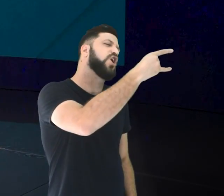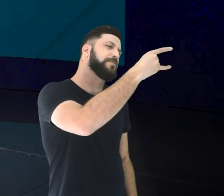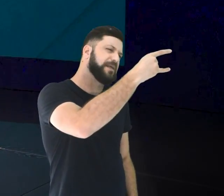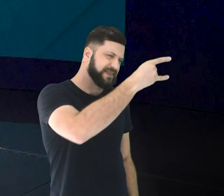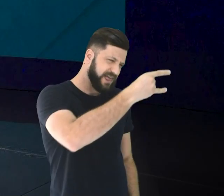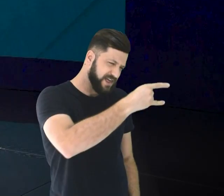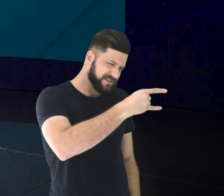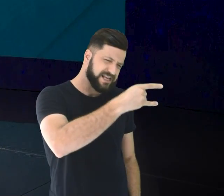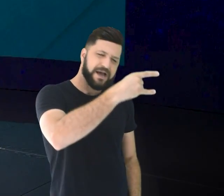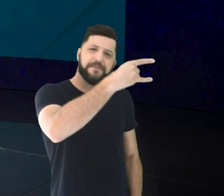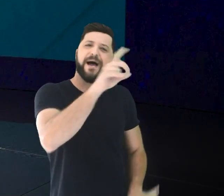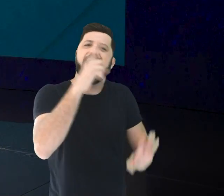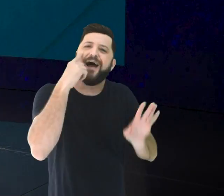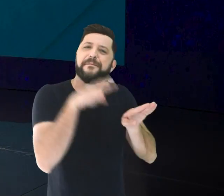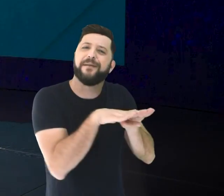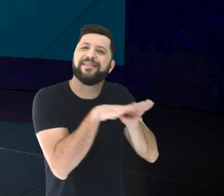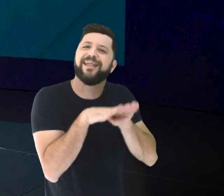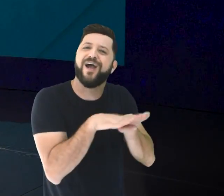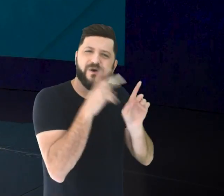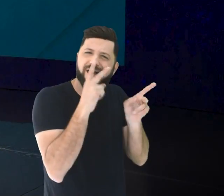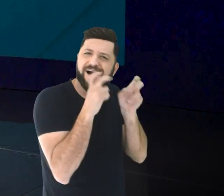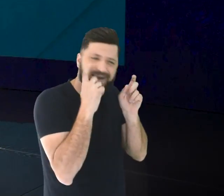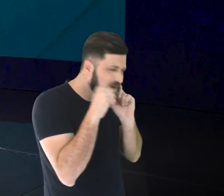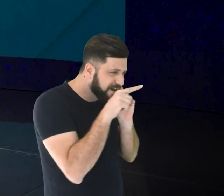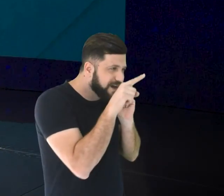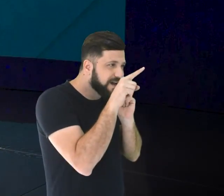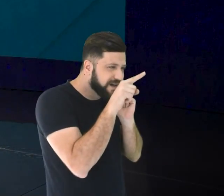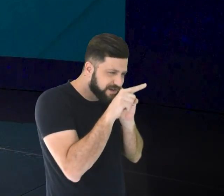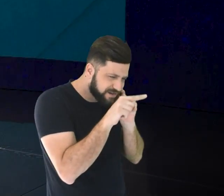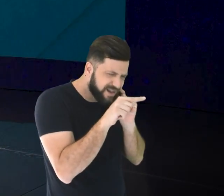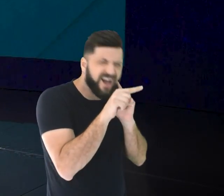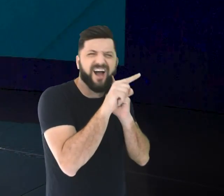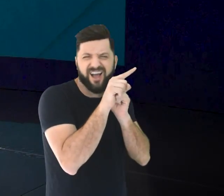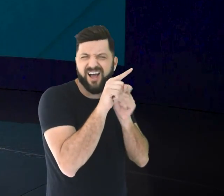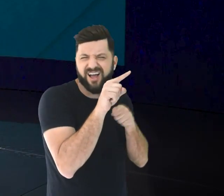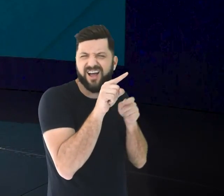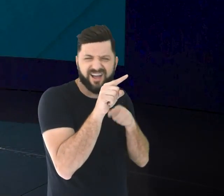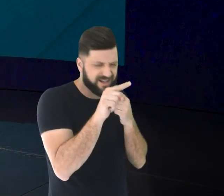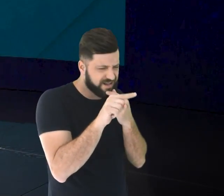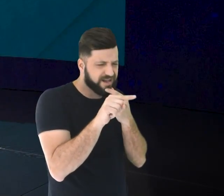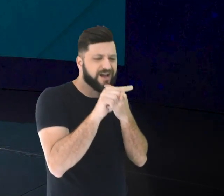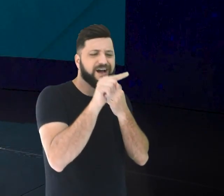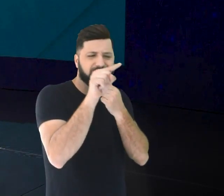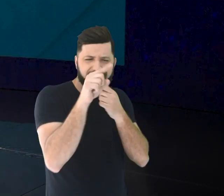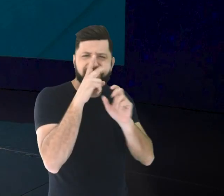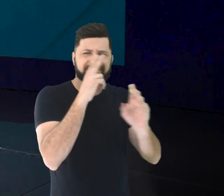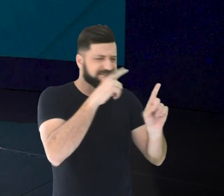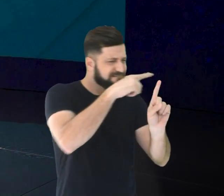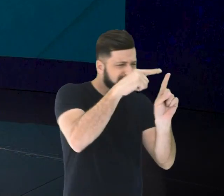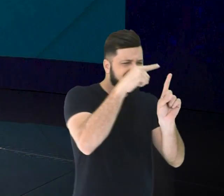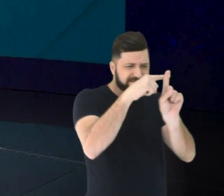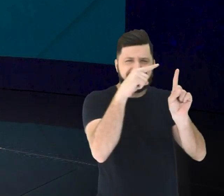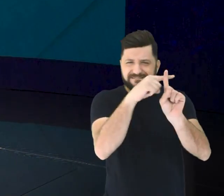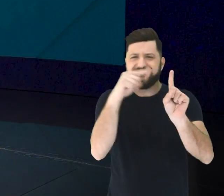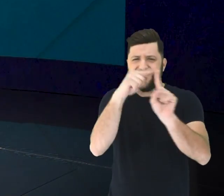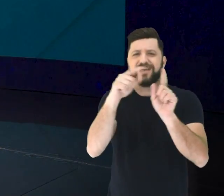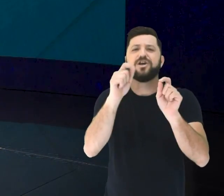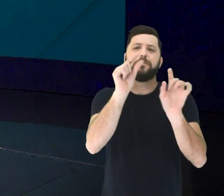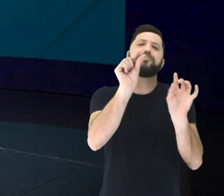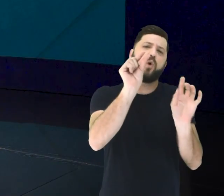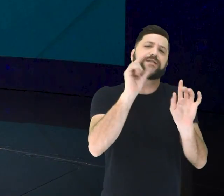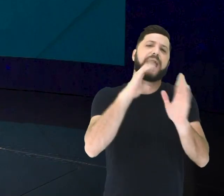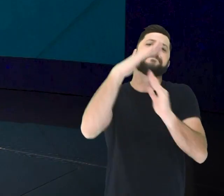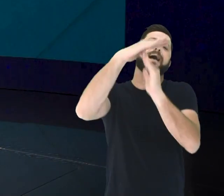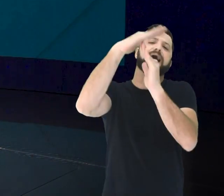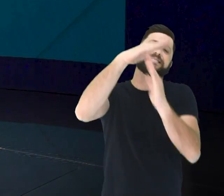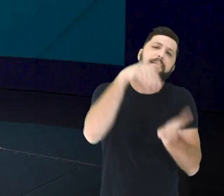atrás você tem um pequeno gabizinho a pequena região se repete mais seguida de barra de indefinição Acima das máximas anteriores você tem